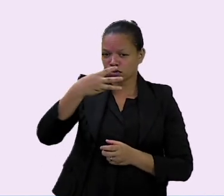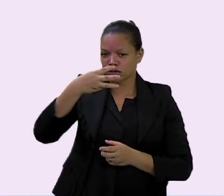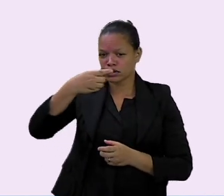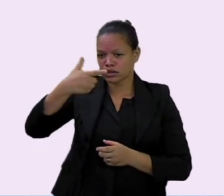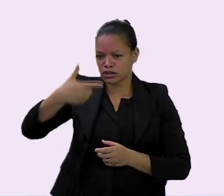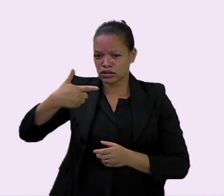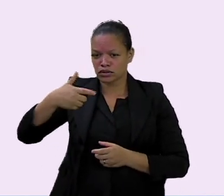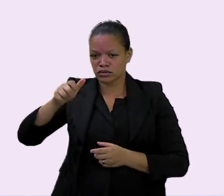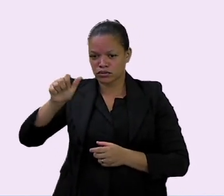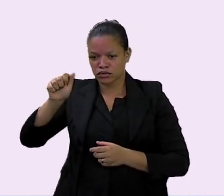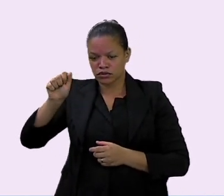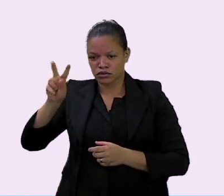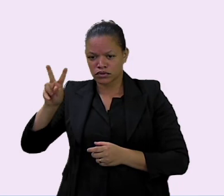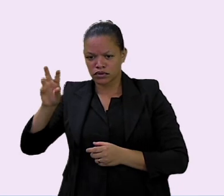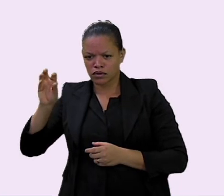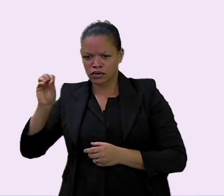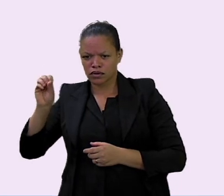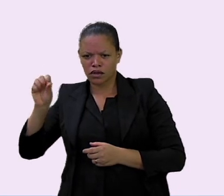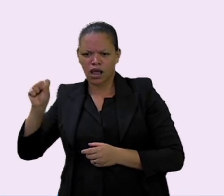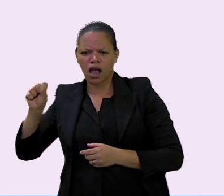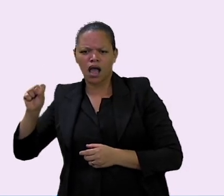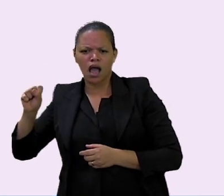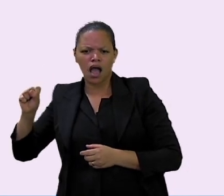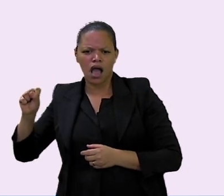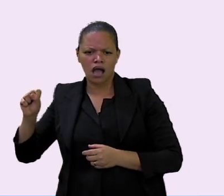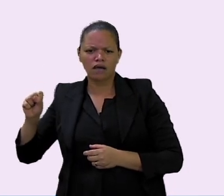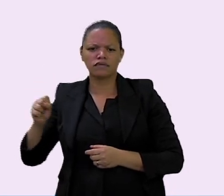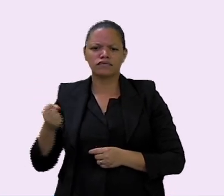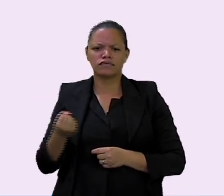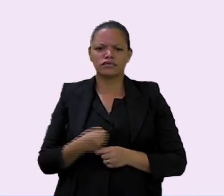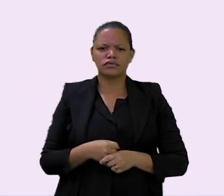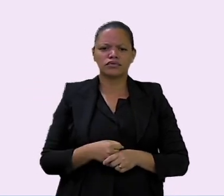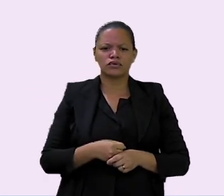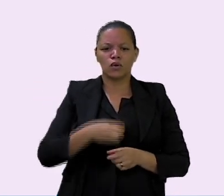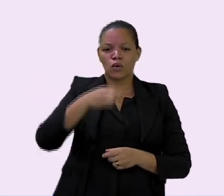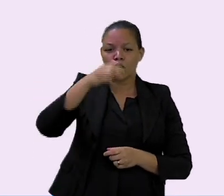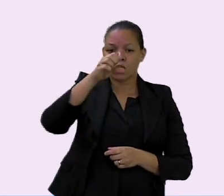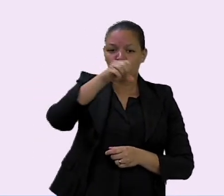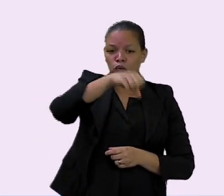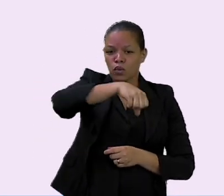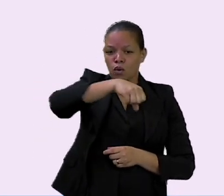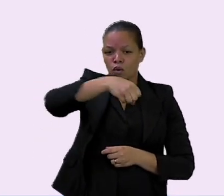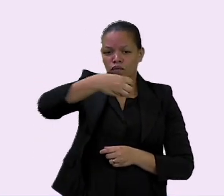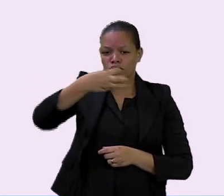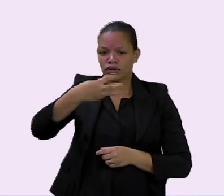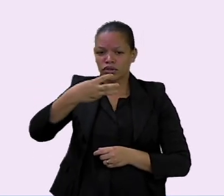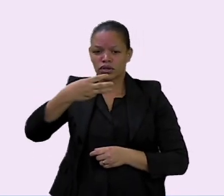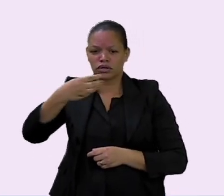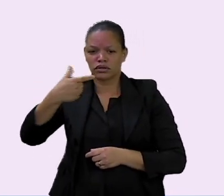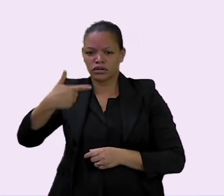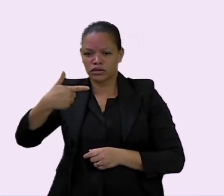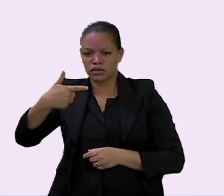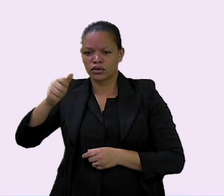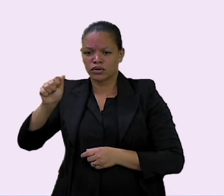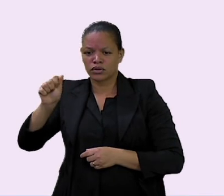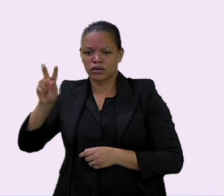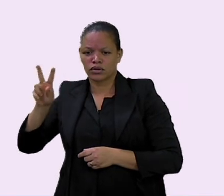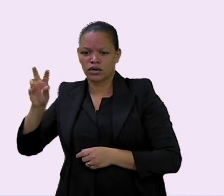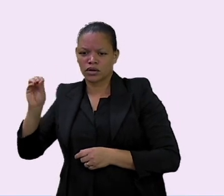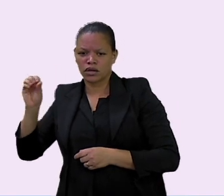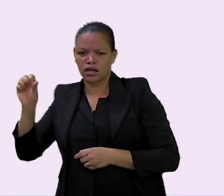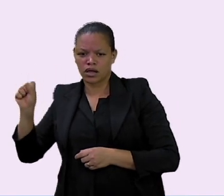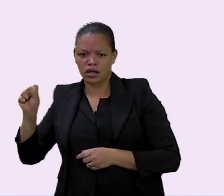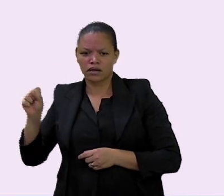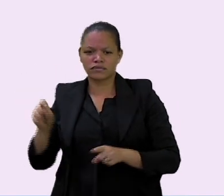avos. 9 e 32 avos. 8 e